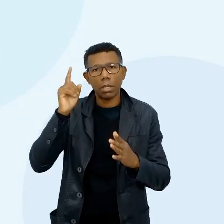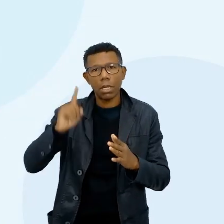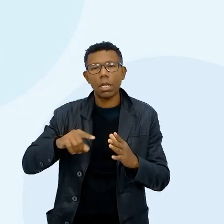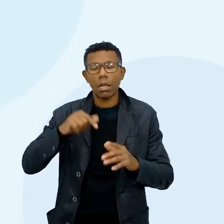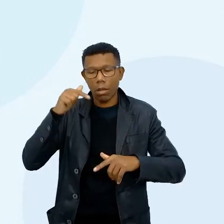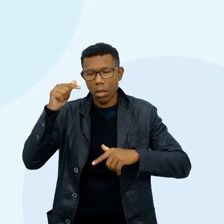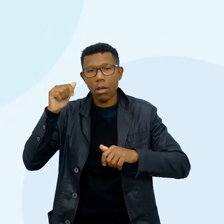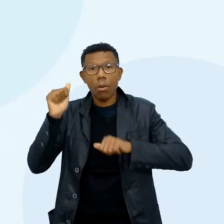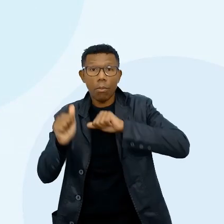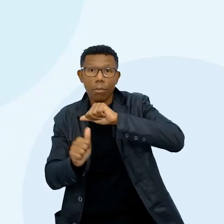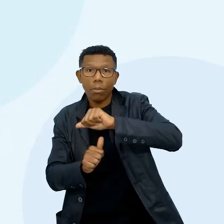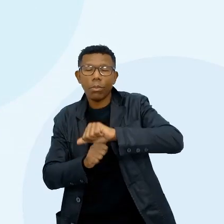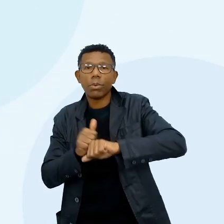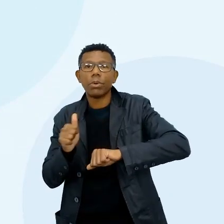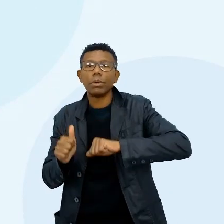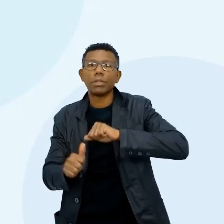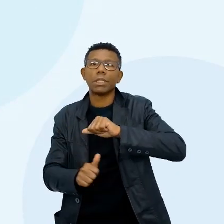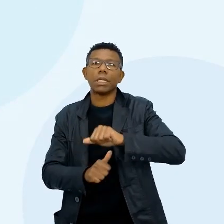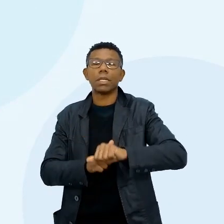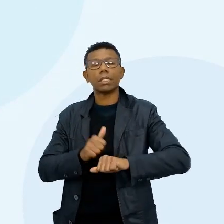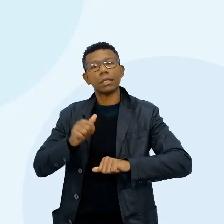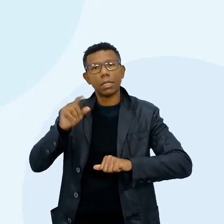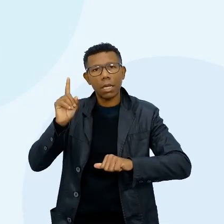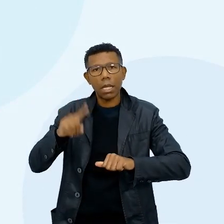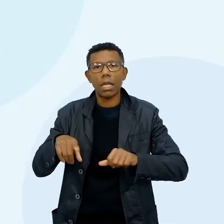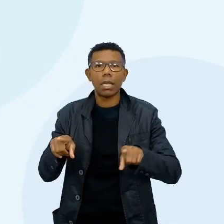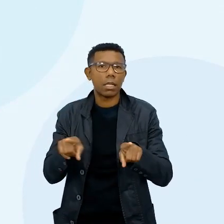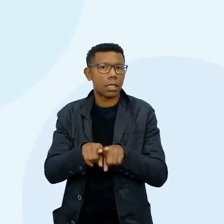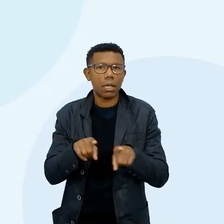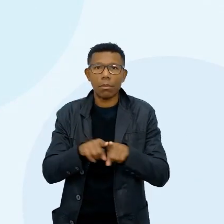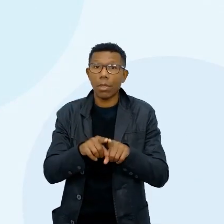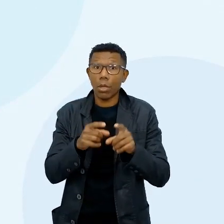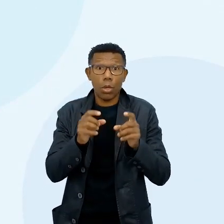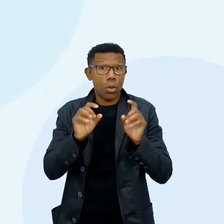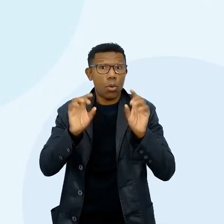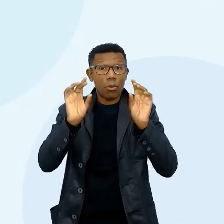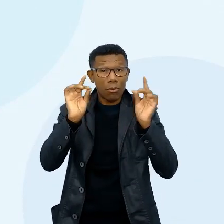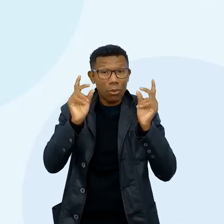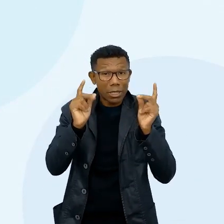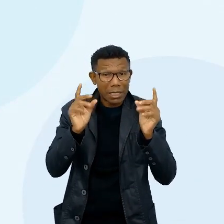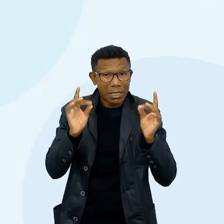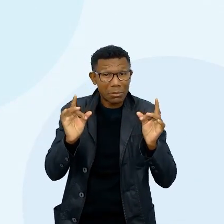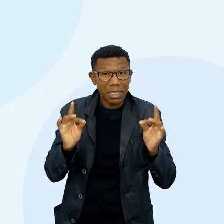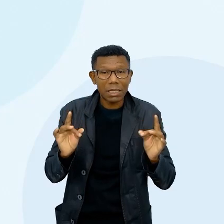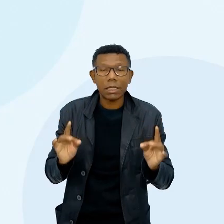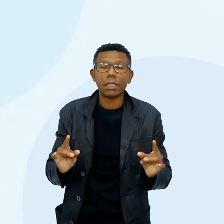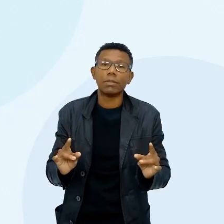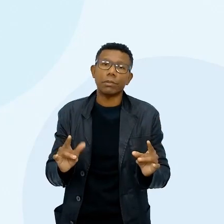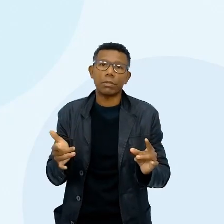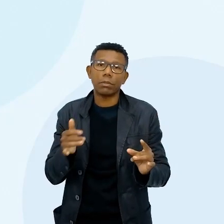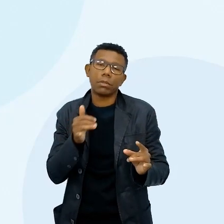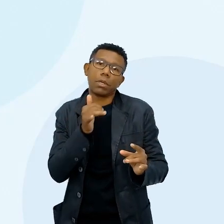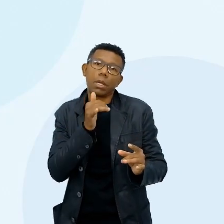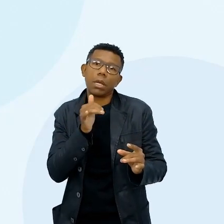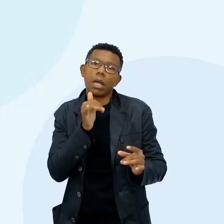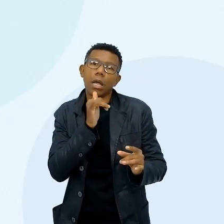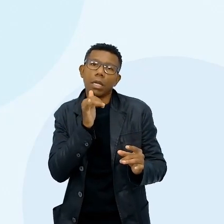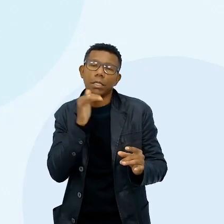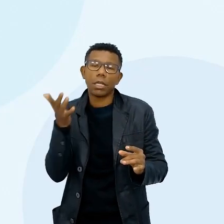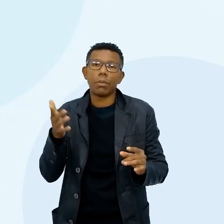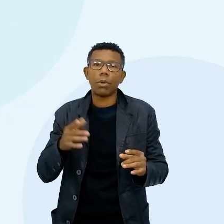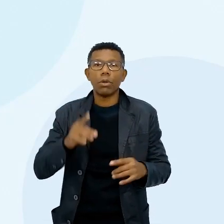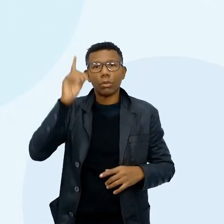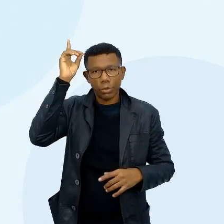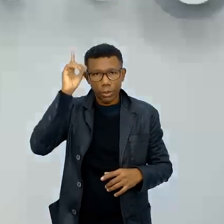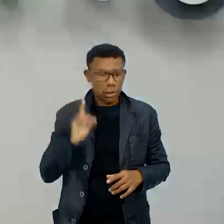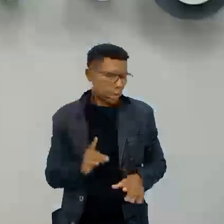mudanças efetivas mesmo e para a criação de instrumentos específicos relacionados aí à garantia do direito à